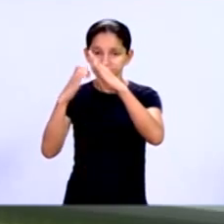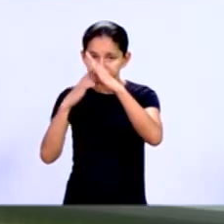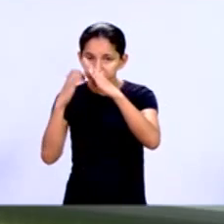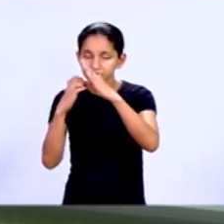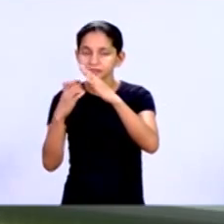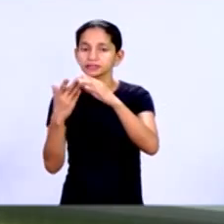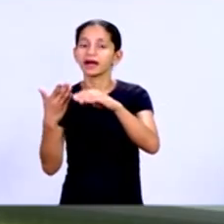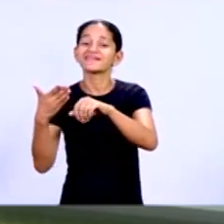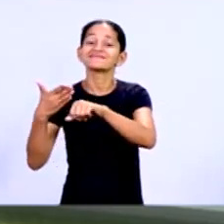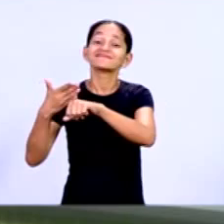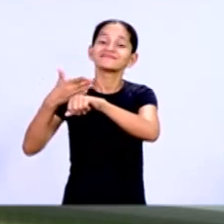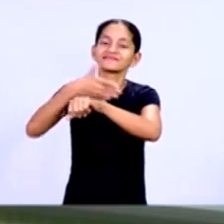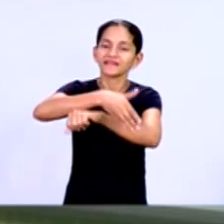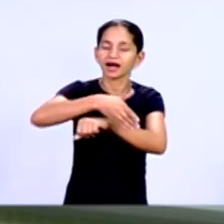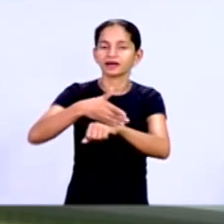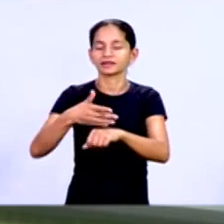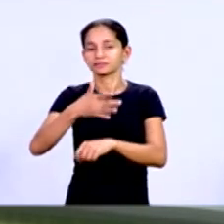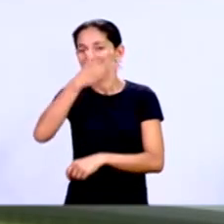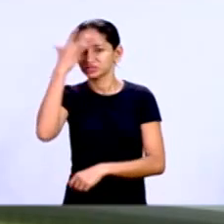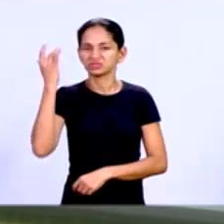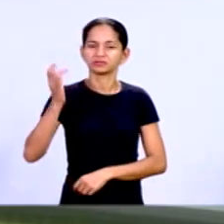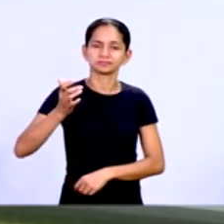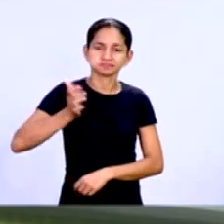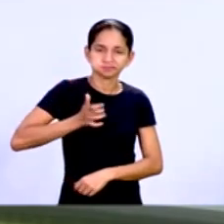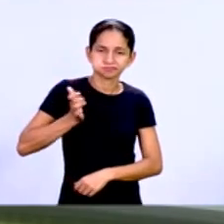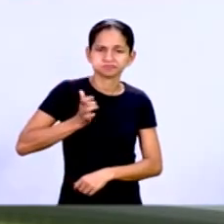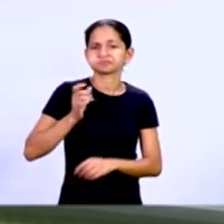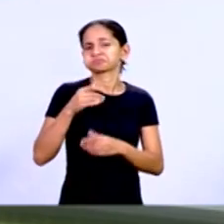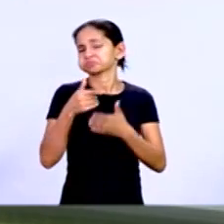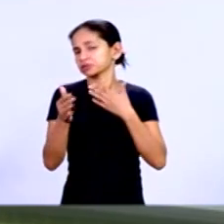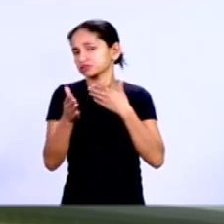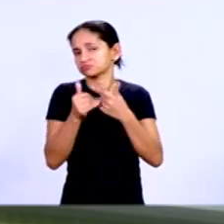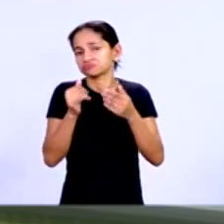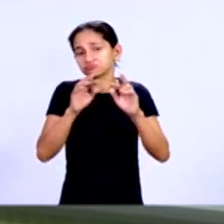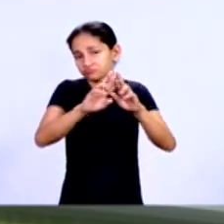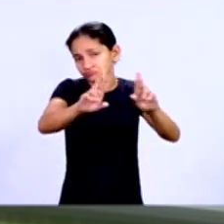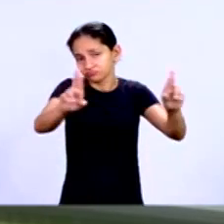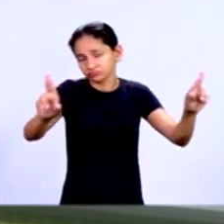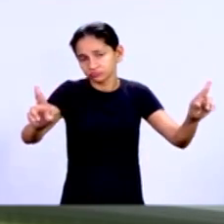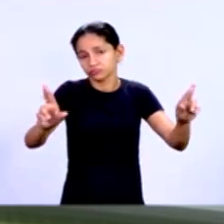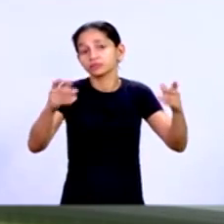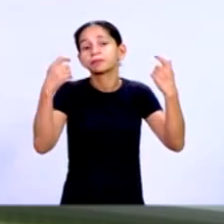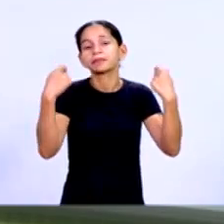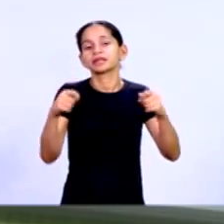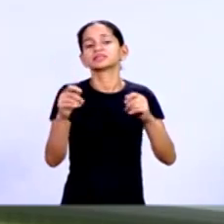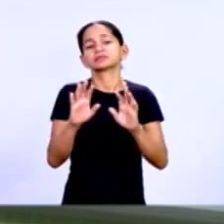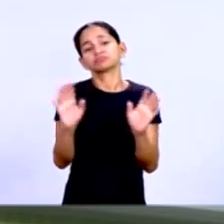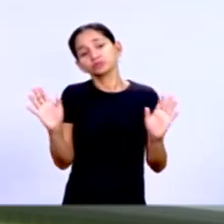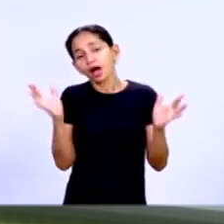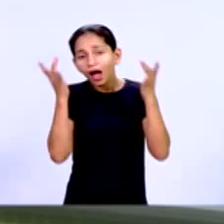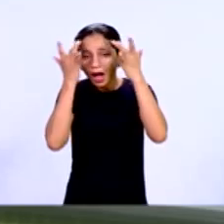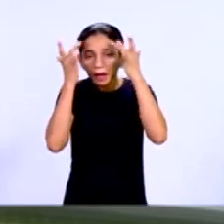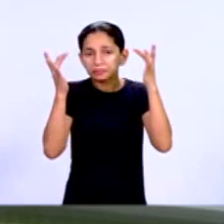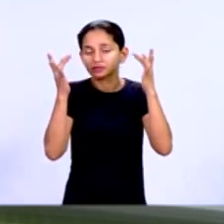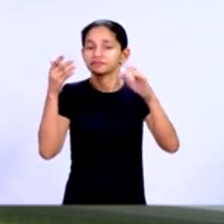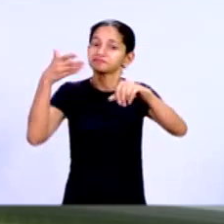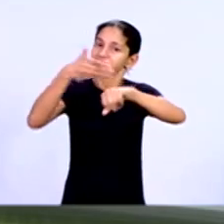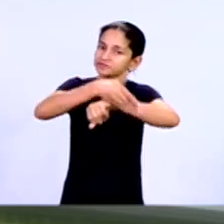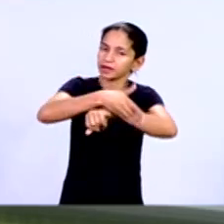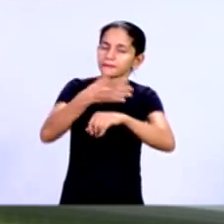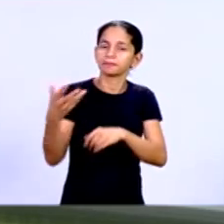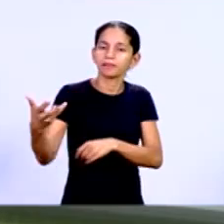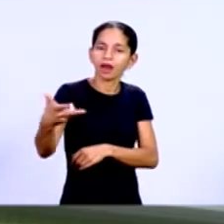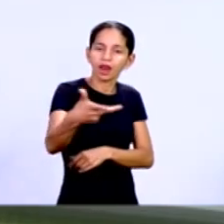buscar dinheiro, independente de empresa A, B, C ou D está precisando. Quando ela vai buscar no